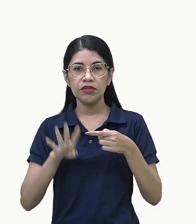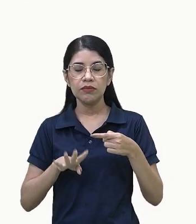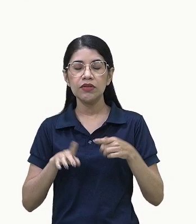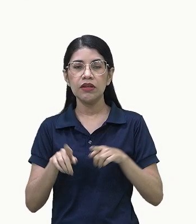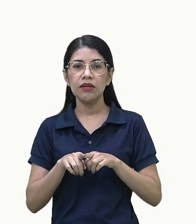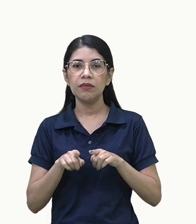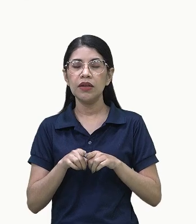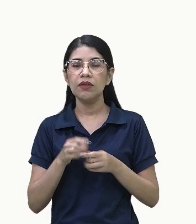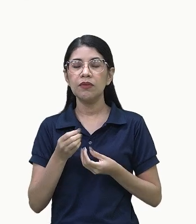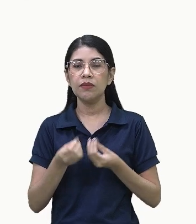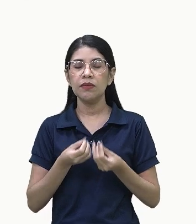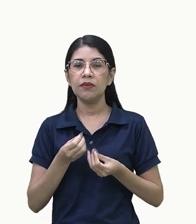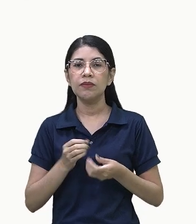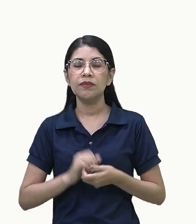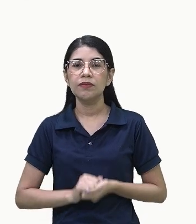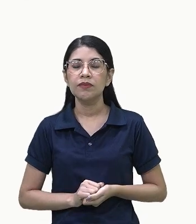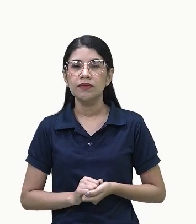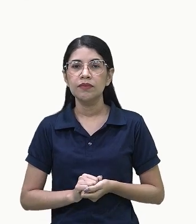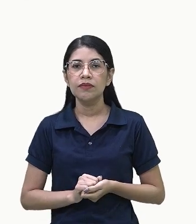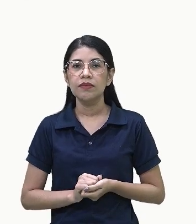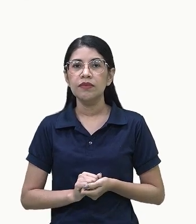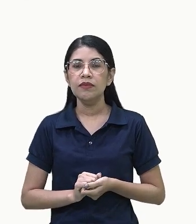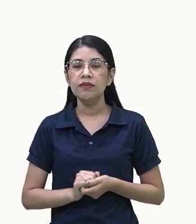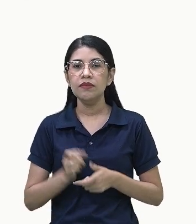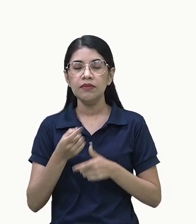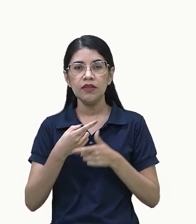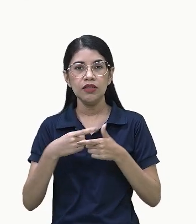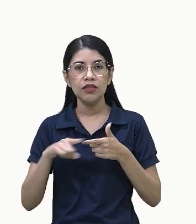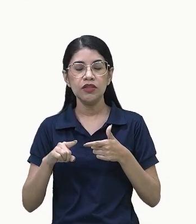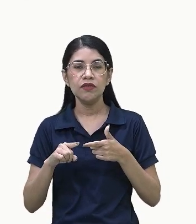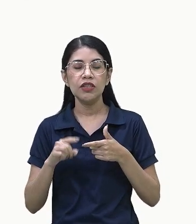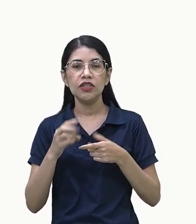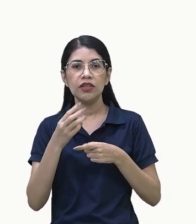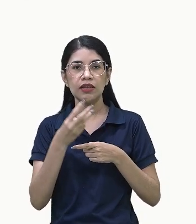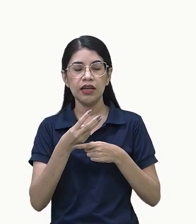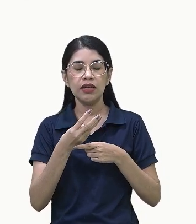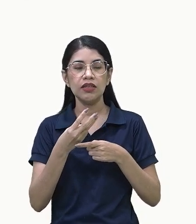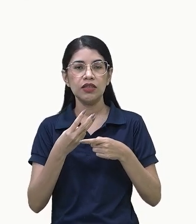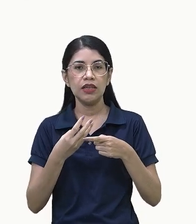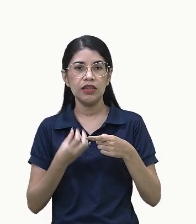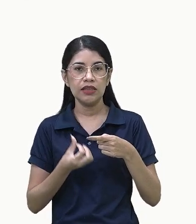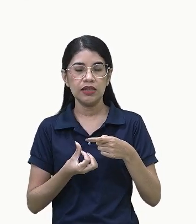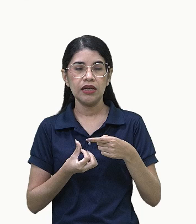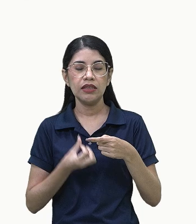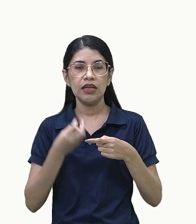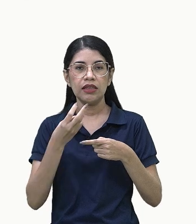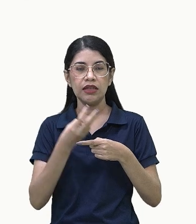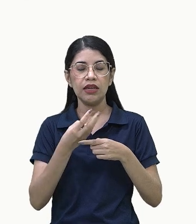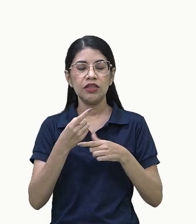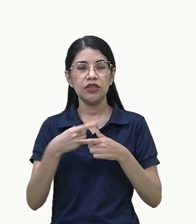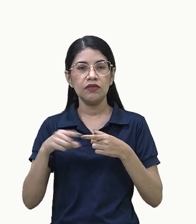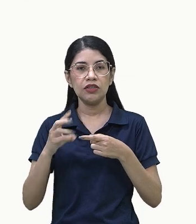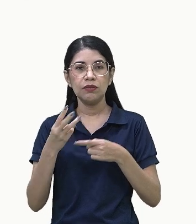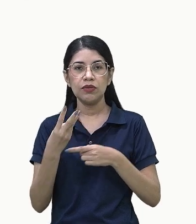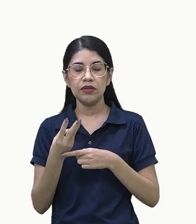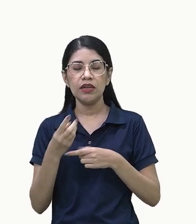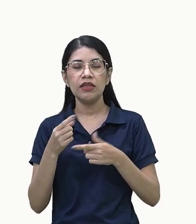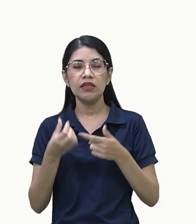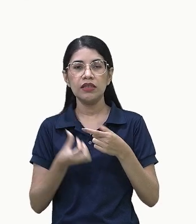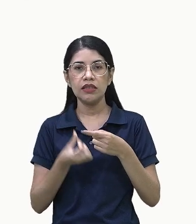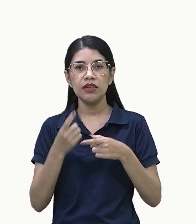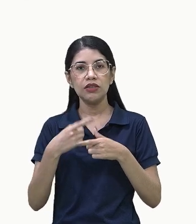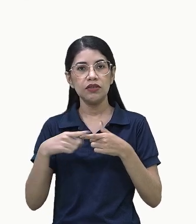aqui ou seja, basta dividir em cima e embaixo por 3. Sendo assim, reparem